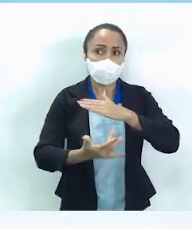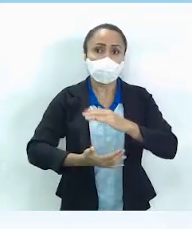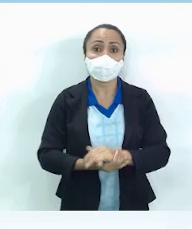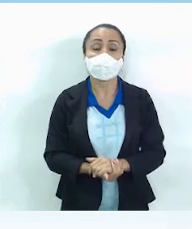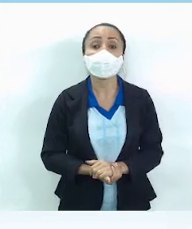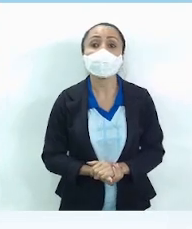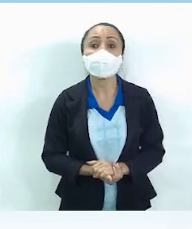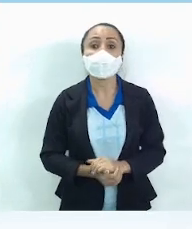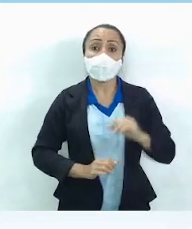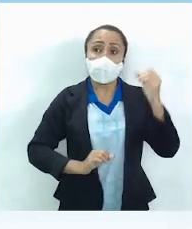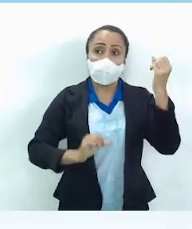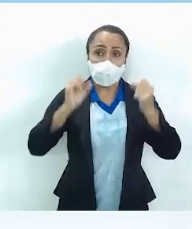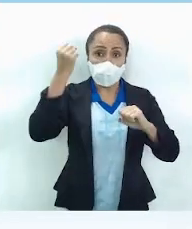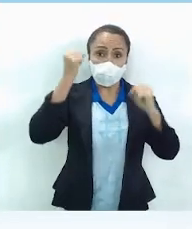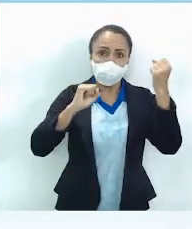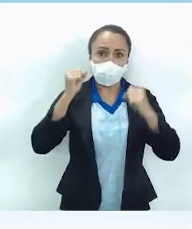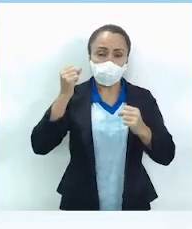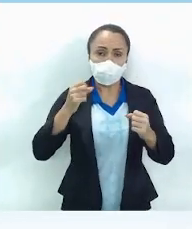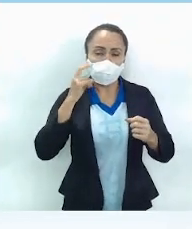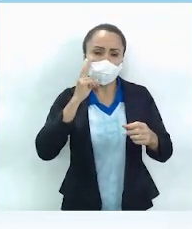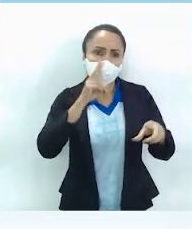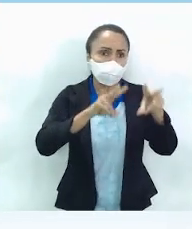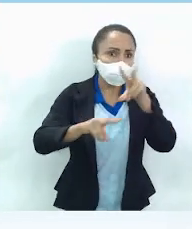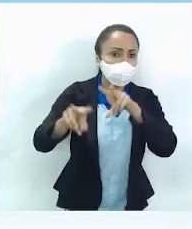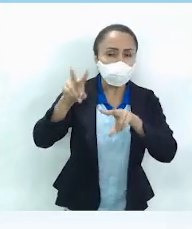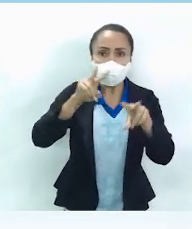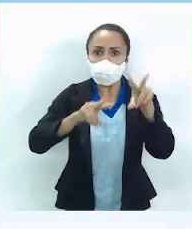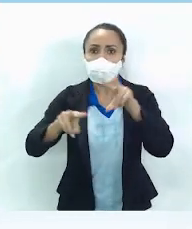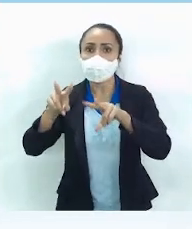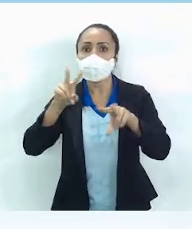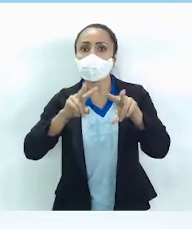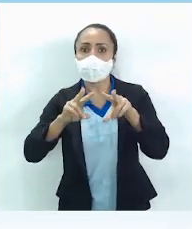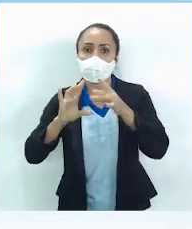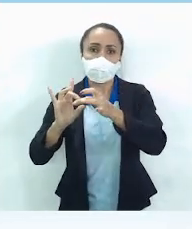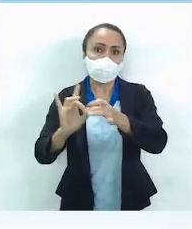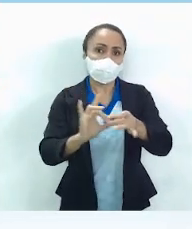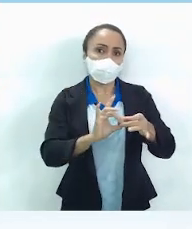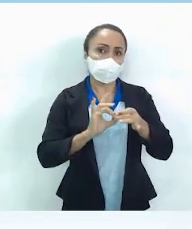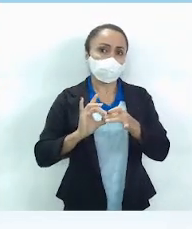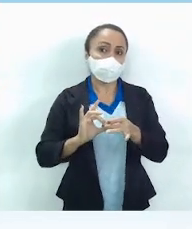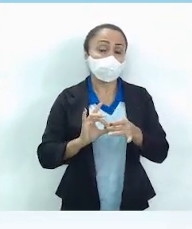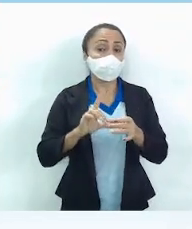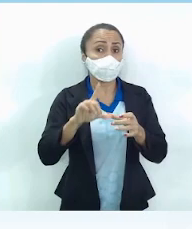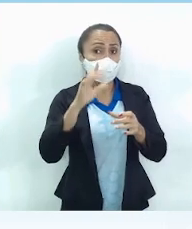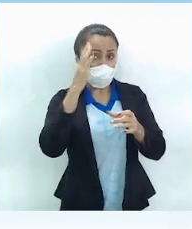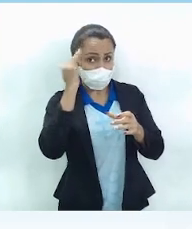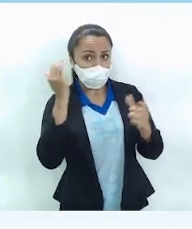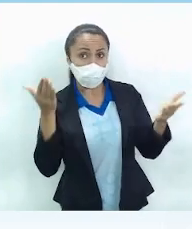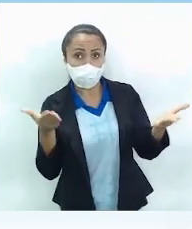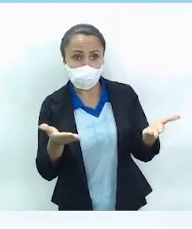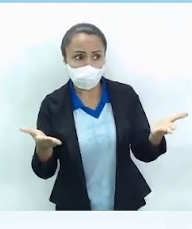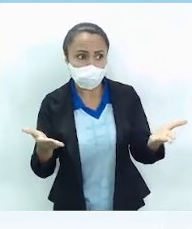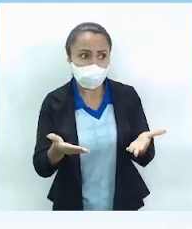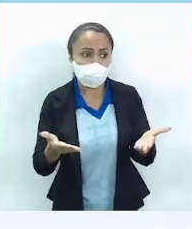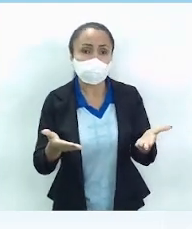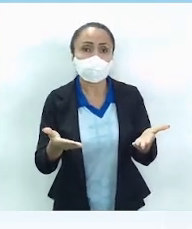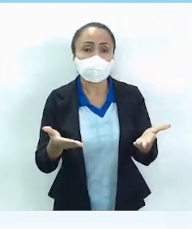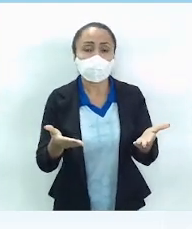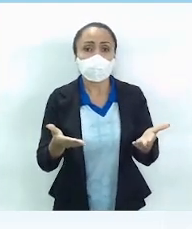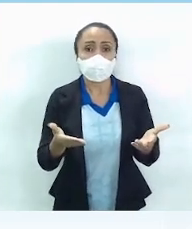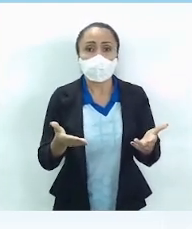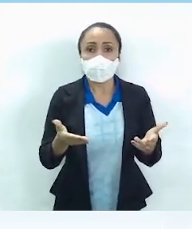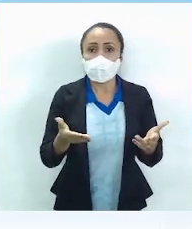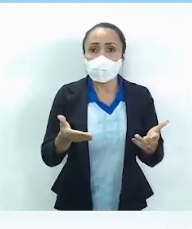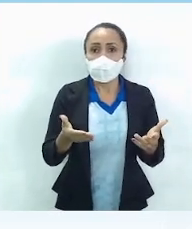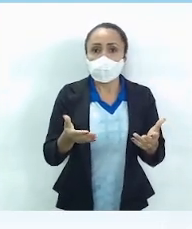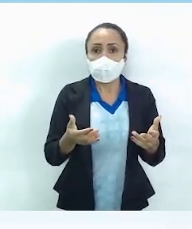a indústria da vigilância, da interconexão. Você sabe hoje que não